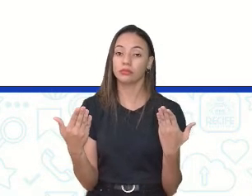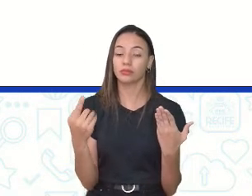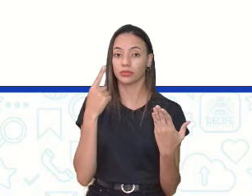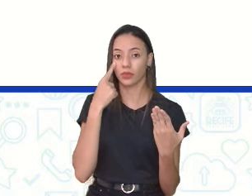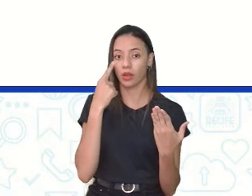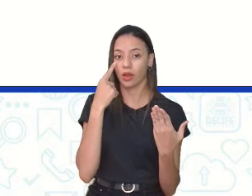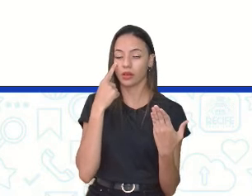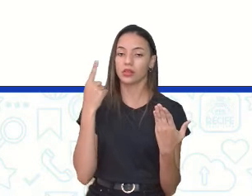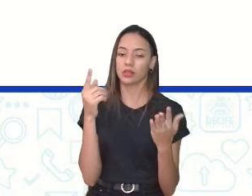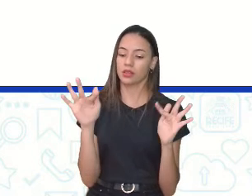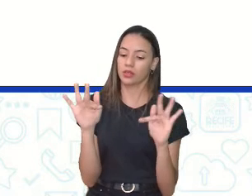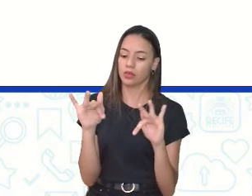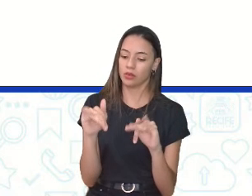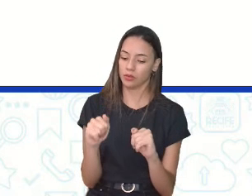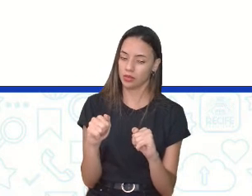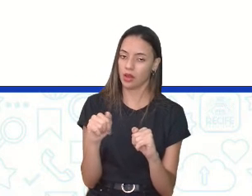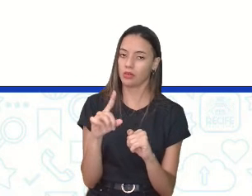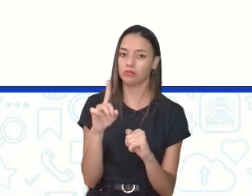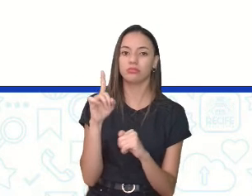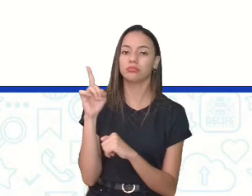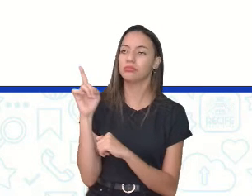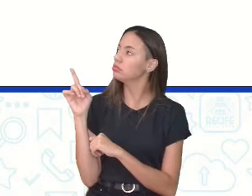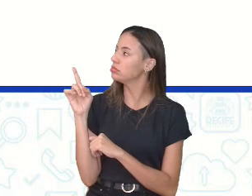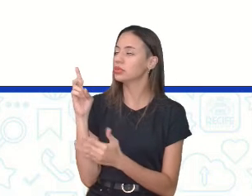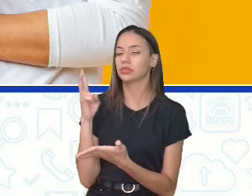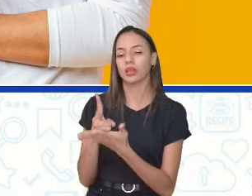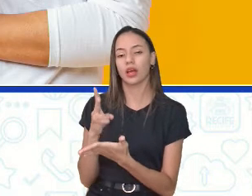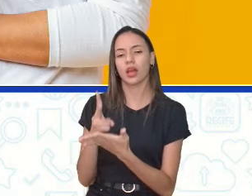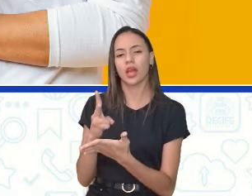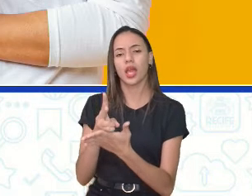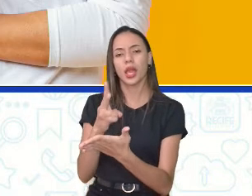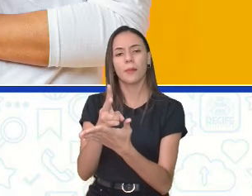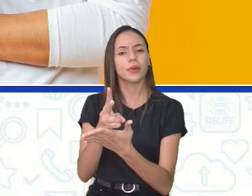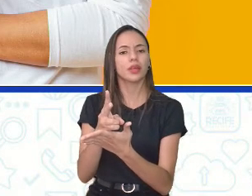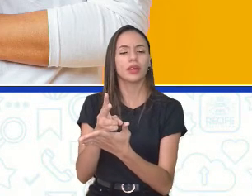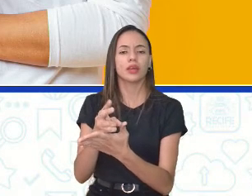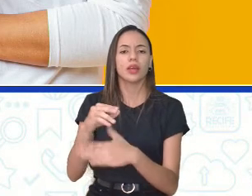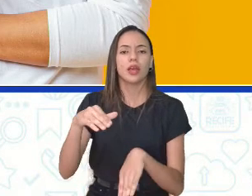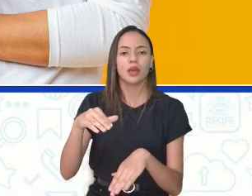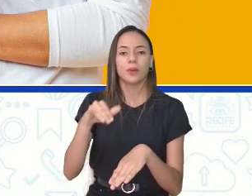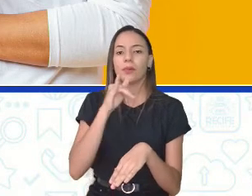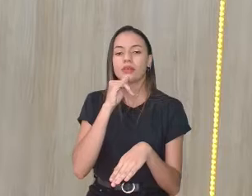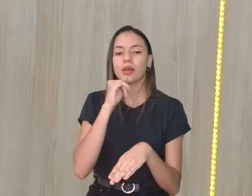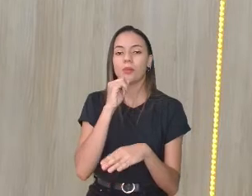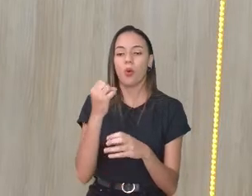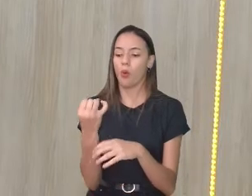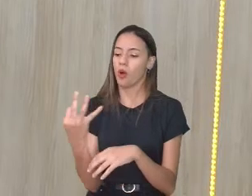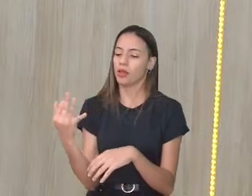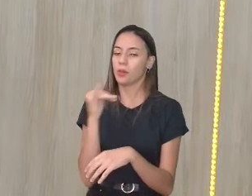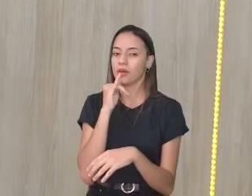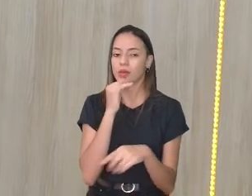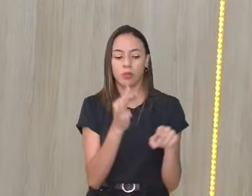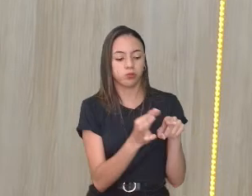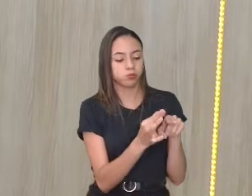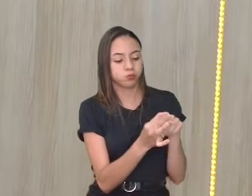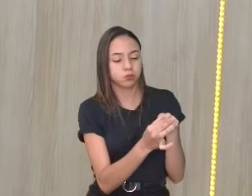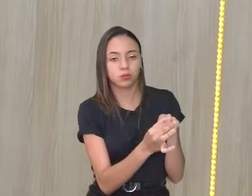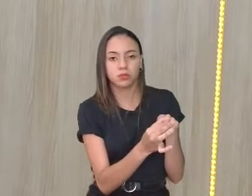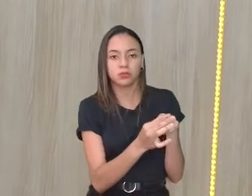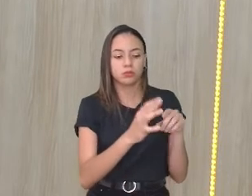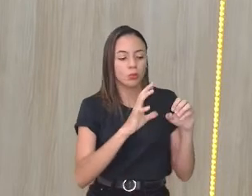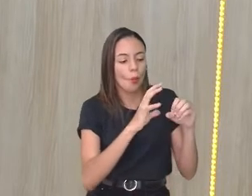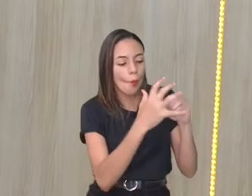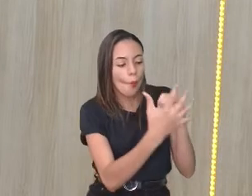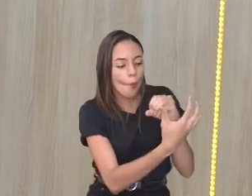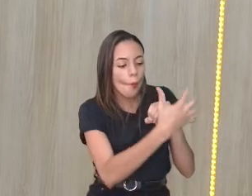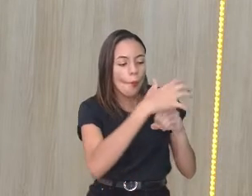teoricamente não, né? No final das contas, sempre vinha Mais lisas proporção do que de 3, né? De lisa, né? Para 1, né?